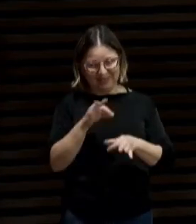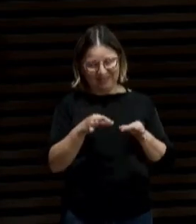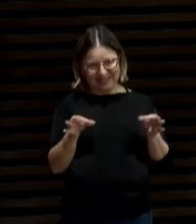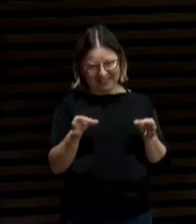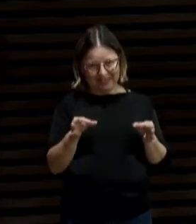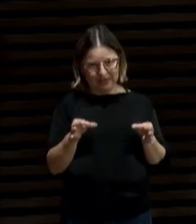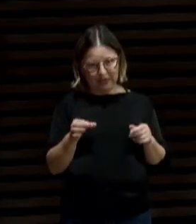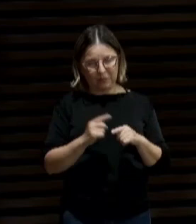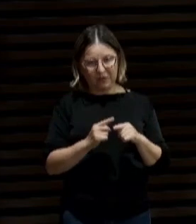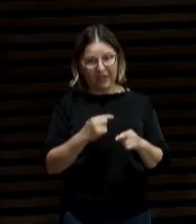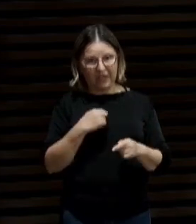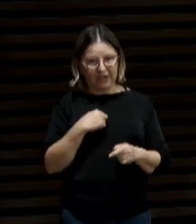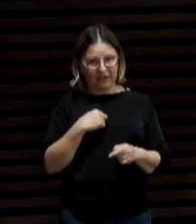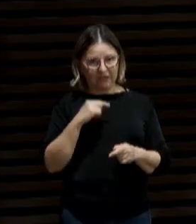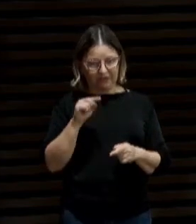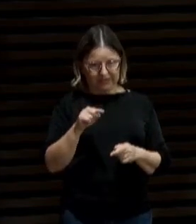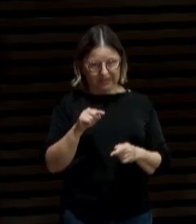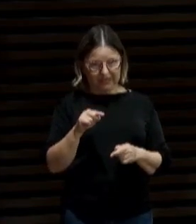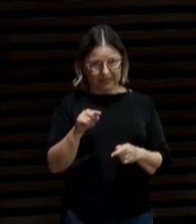merecíamos estar diante do trono branco.